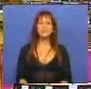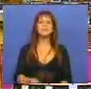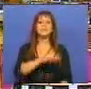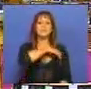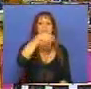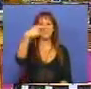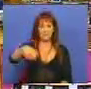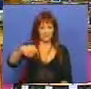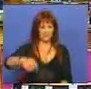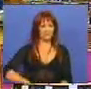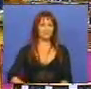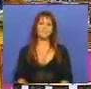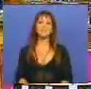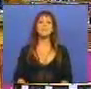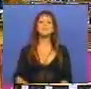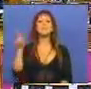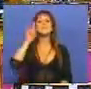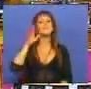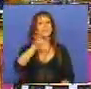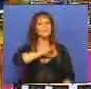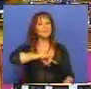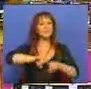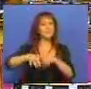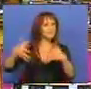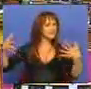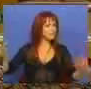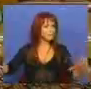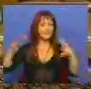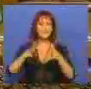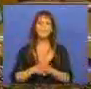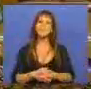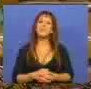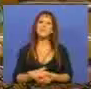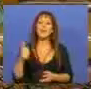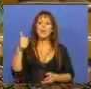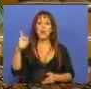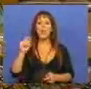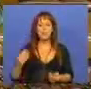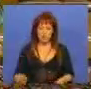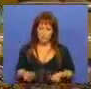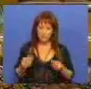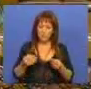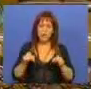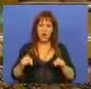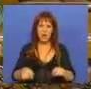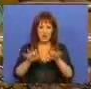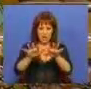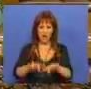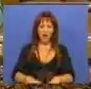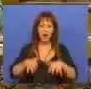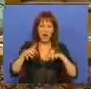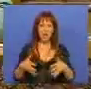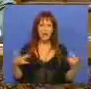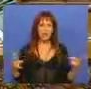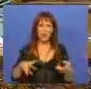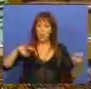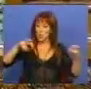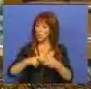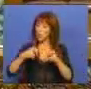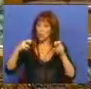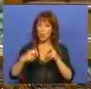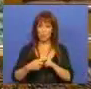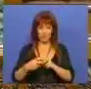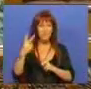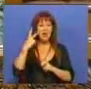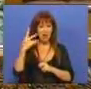Senhor Presidente, senhoras e senhores deputados, o Bloco de Esquerda traz hoje a esta Câmara um problema que